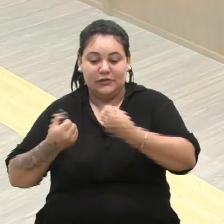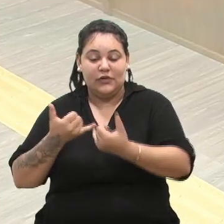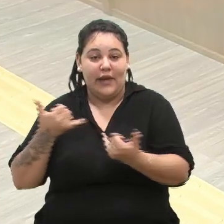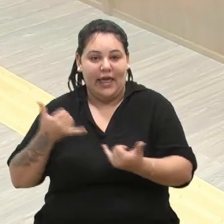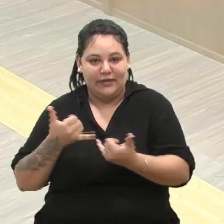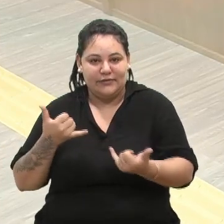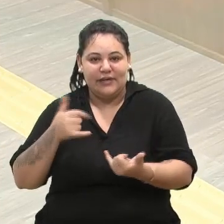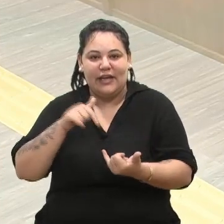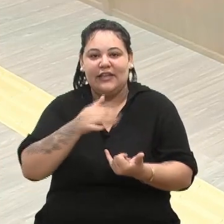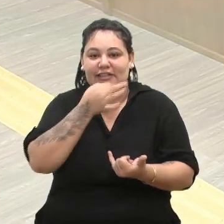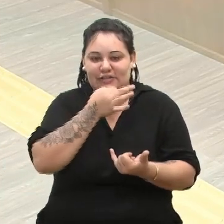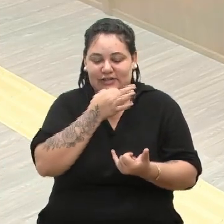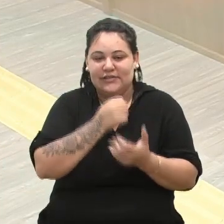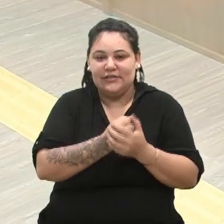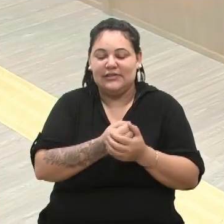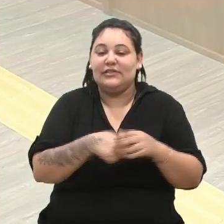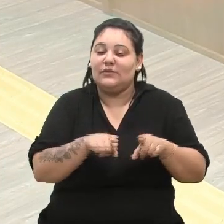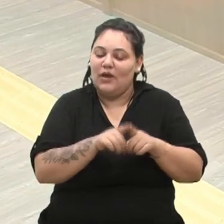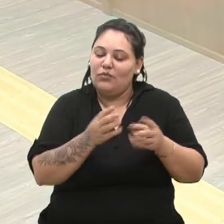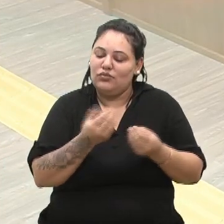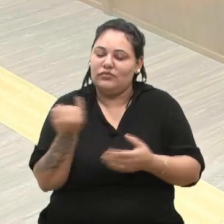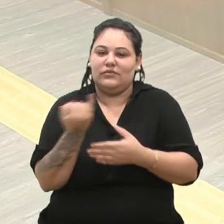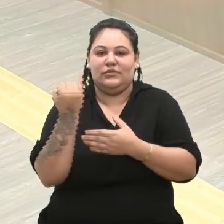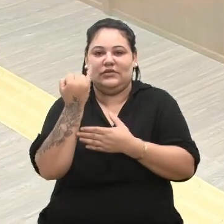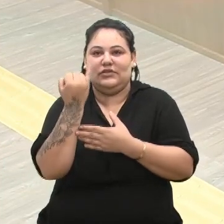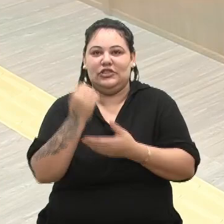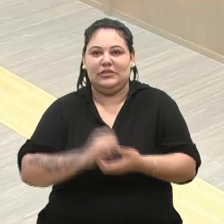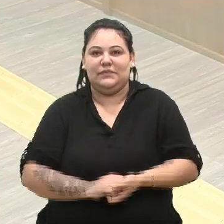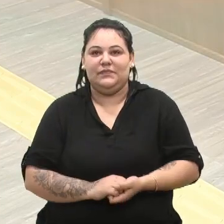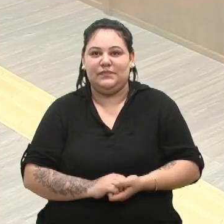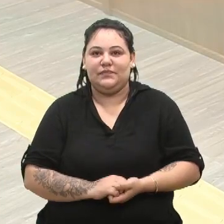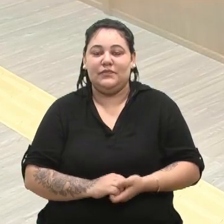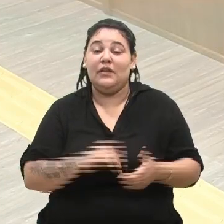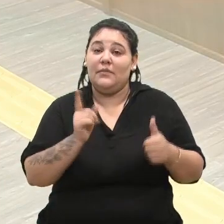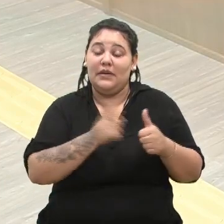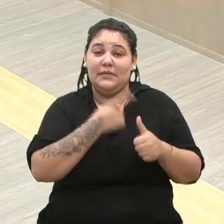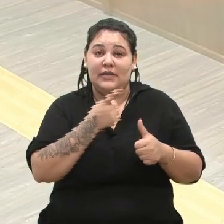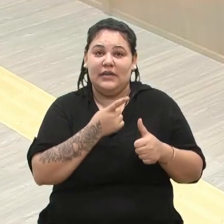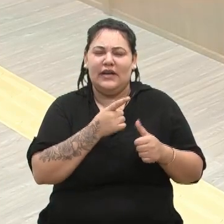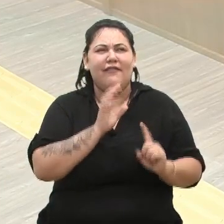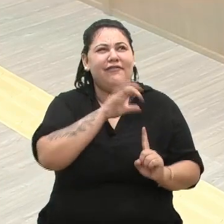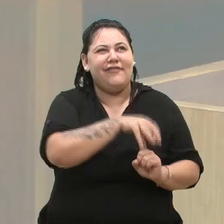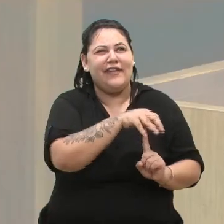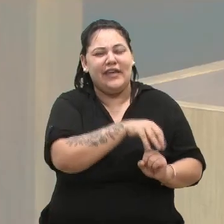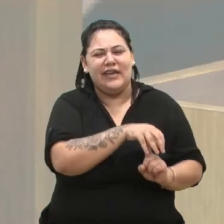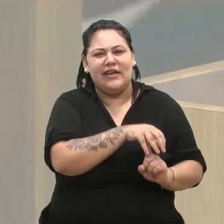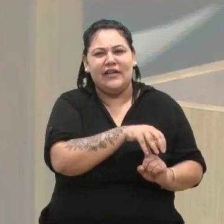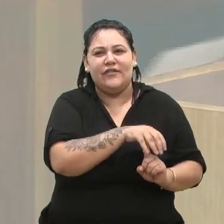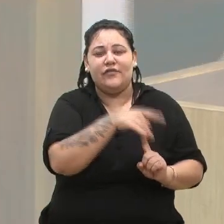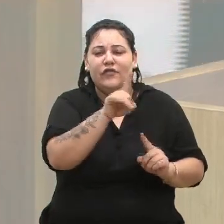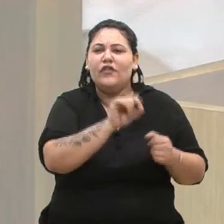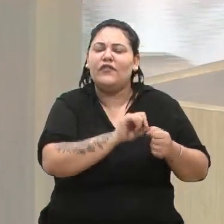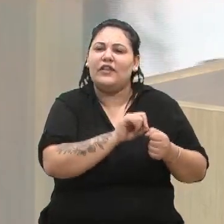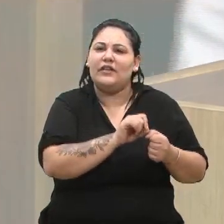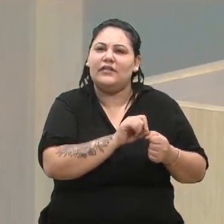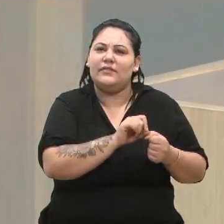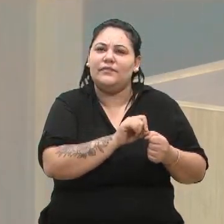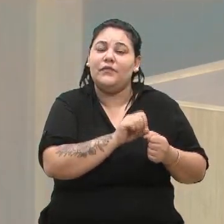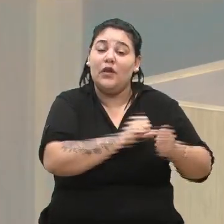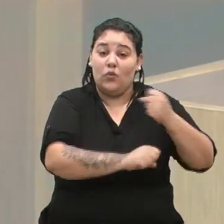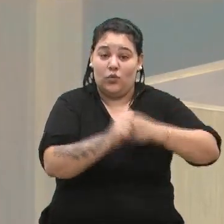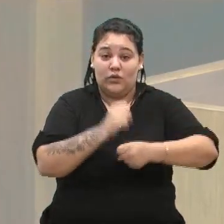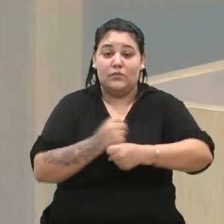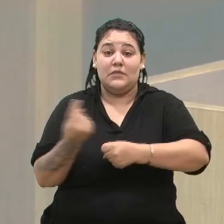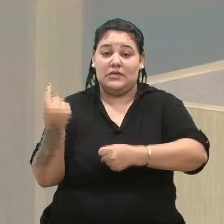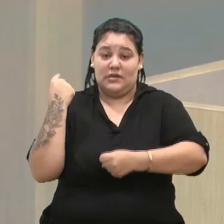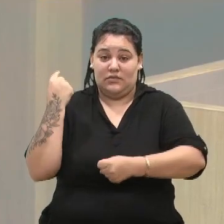Sul, muito importante. E na primeira edição foi realizada aí o ano passado,